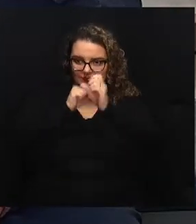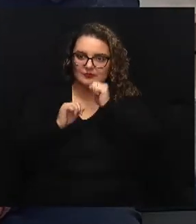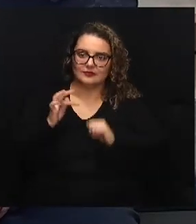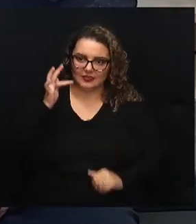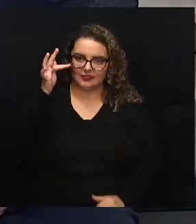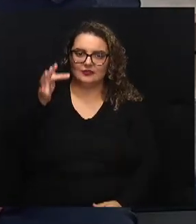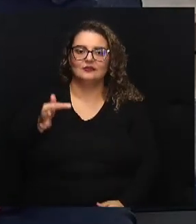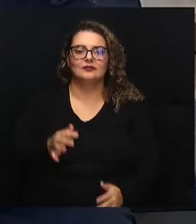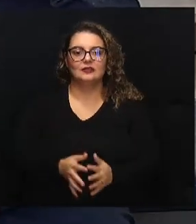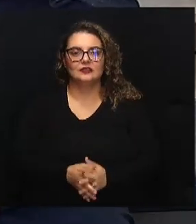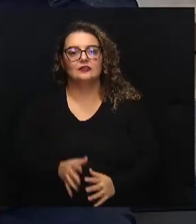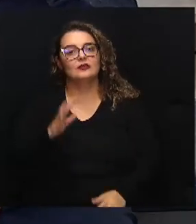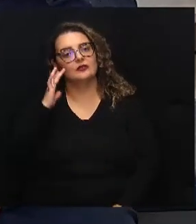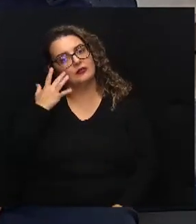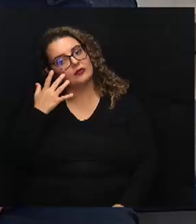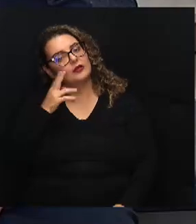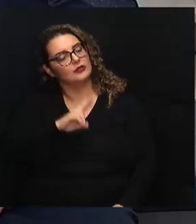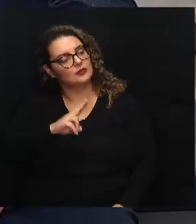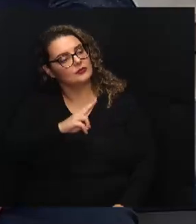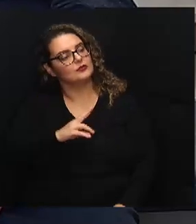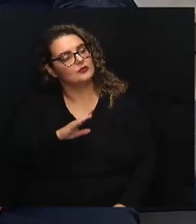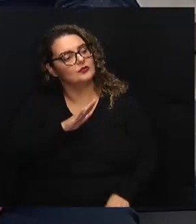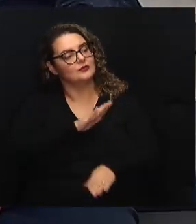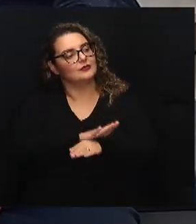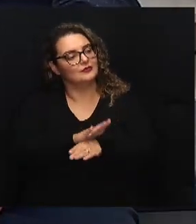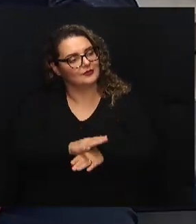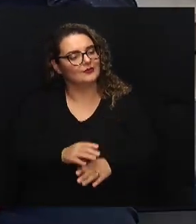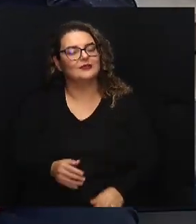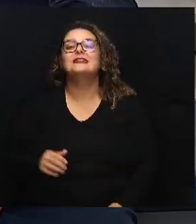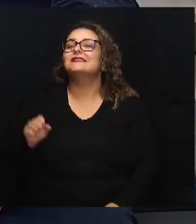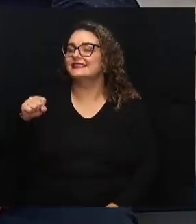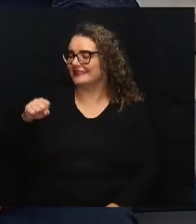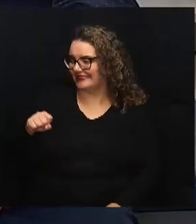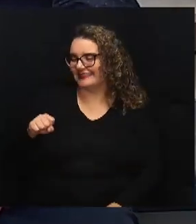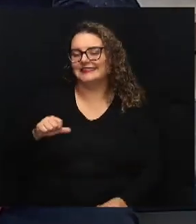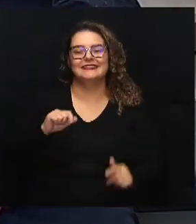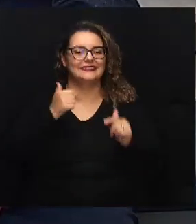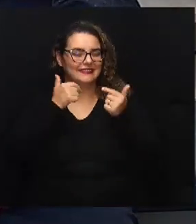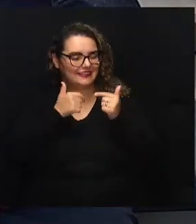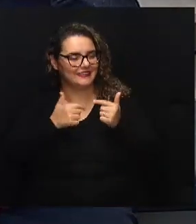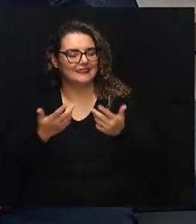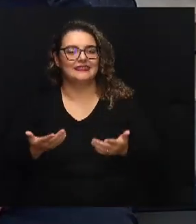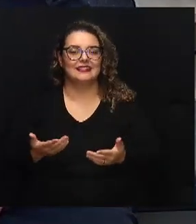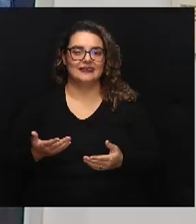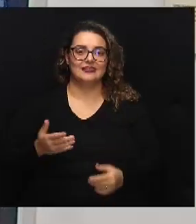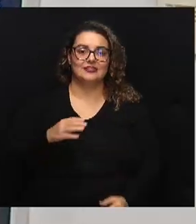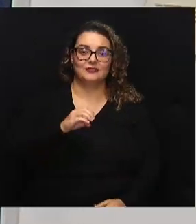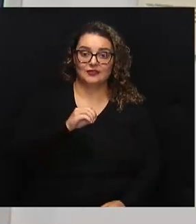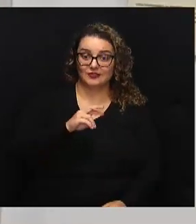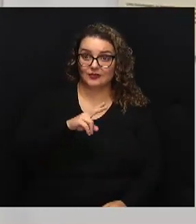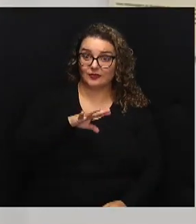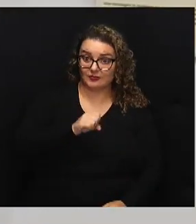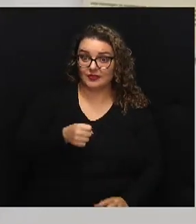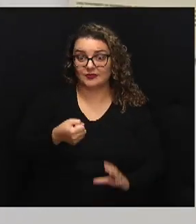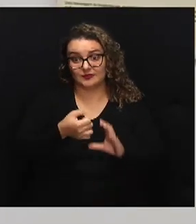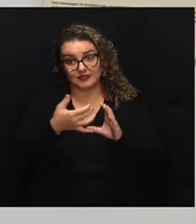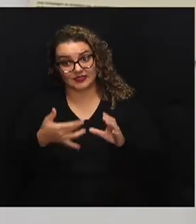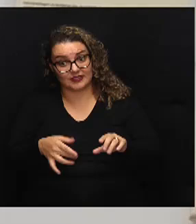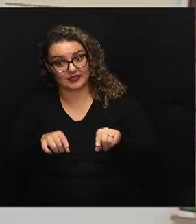futuro. Eu acho que você usou tudo a seu favor. Tudo. Adélio, e as suas obras, elas têm um caráter